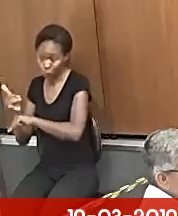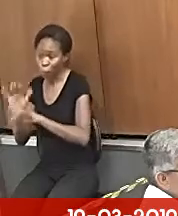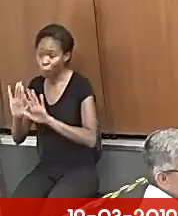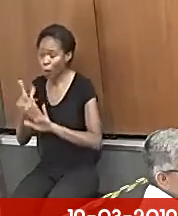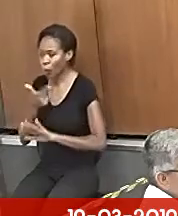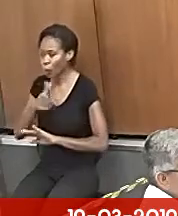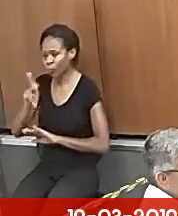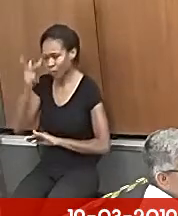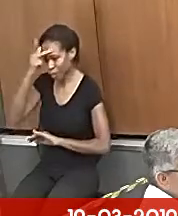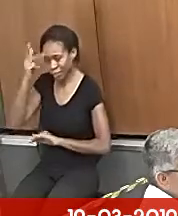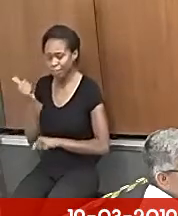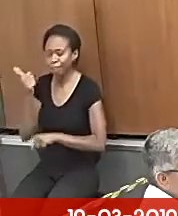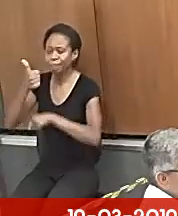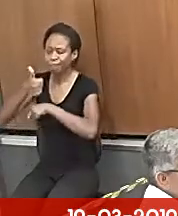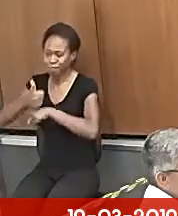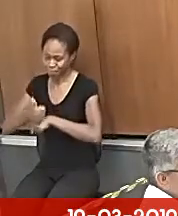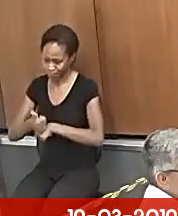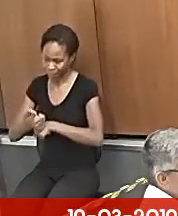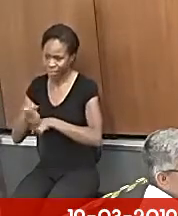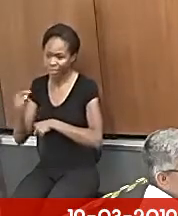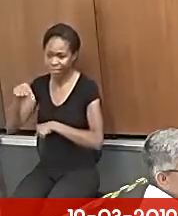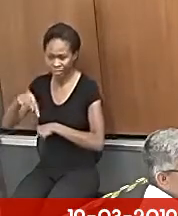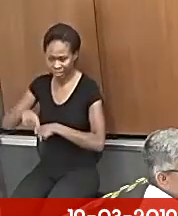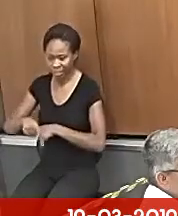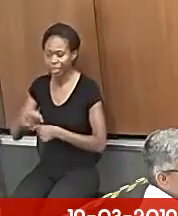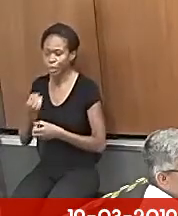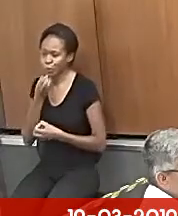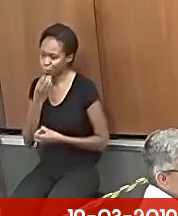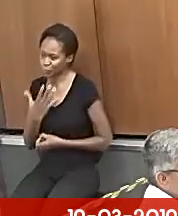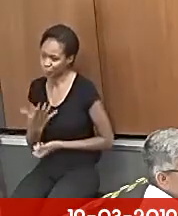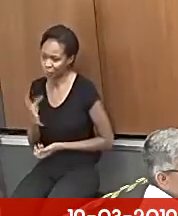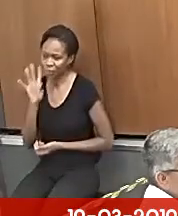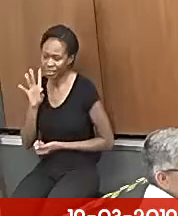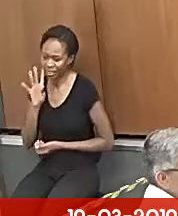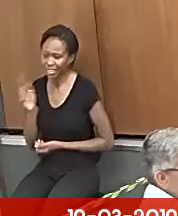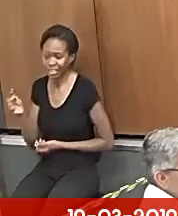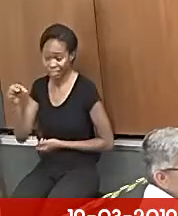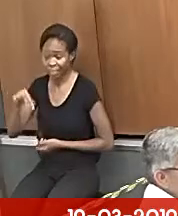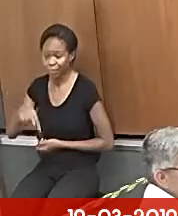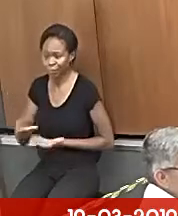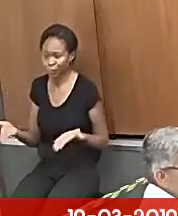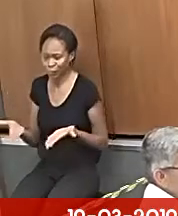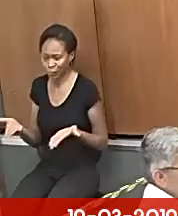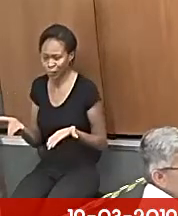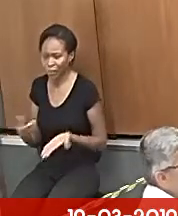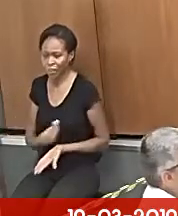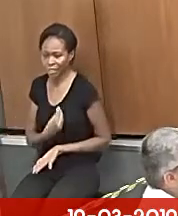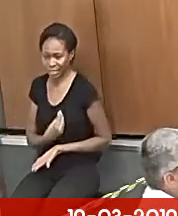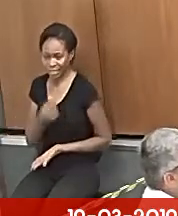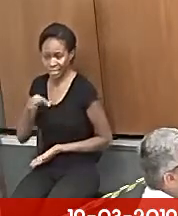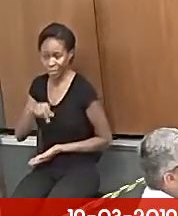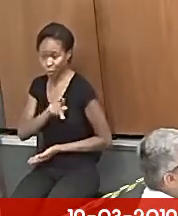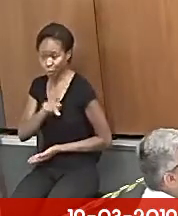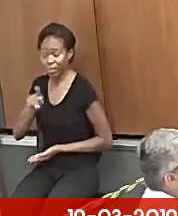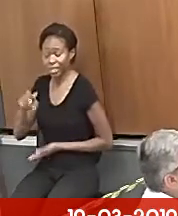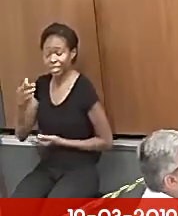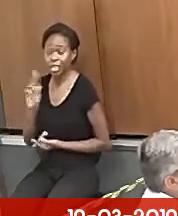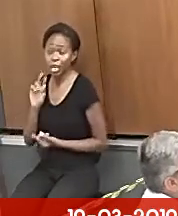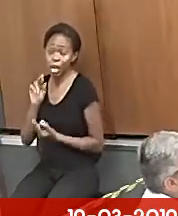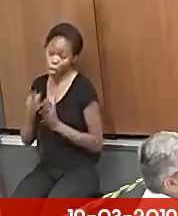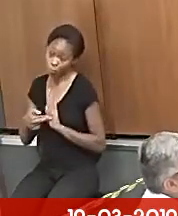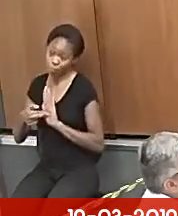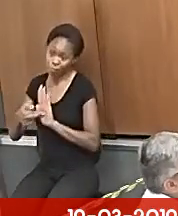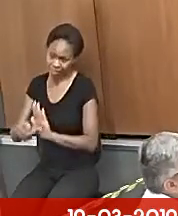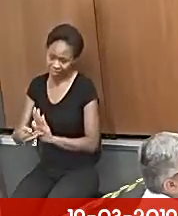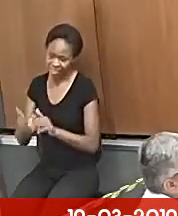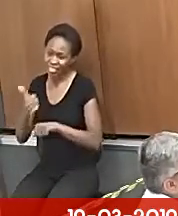mandou que pediu que você representasse foi muito bacana é é esse ato do presidente de ter um representante seja